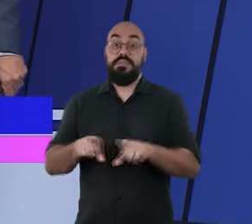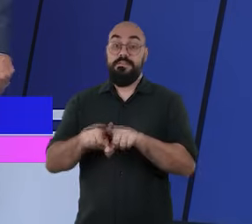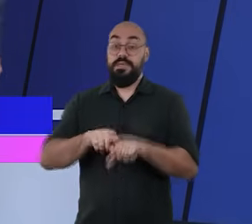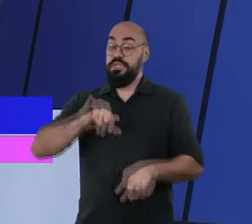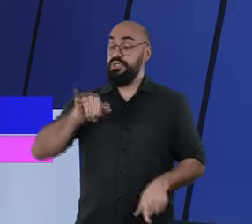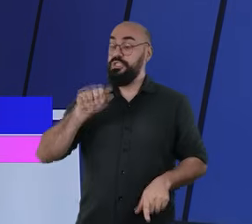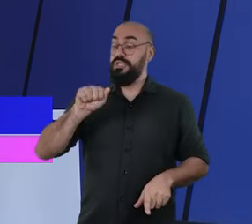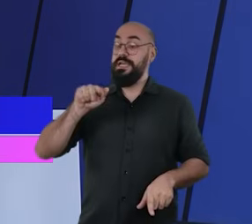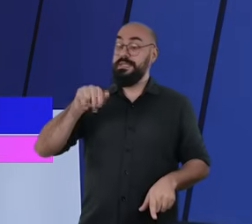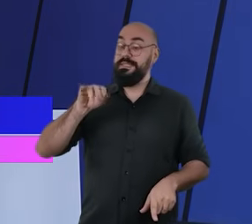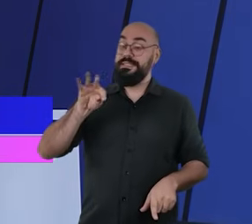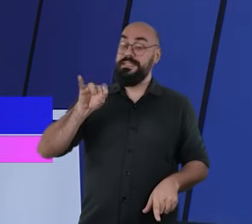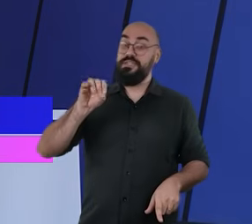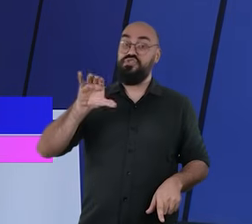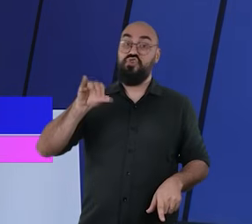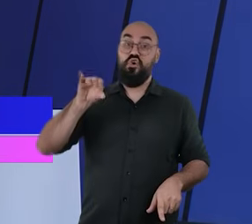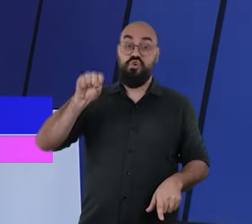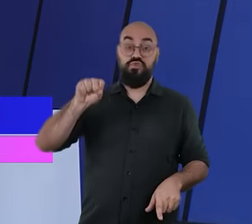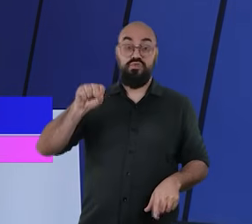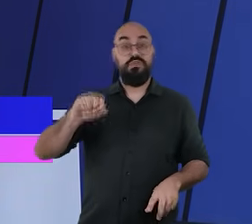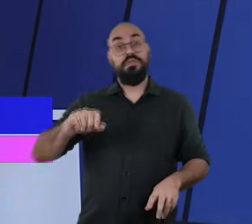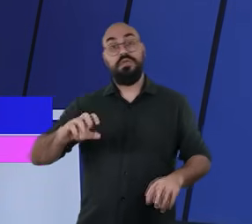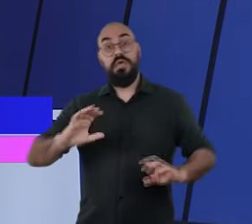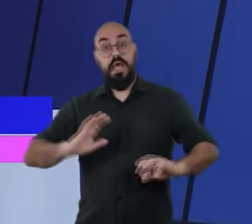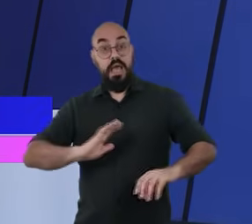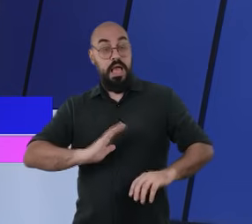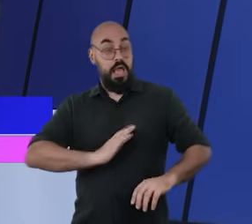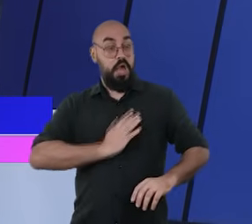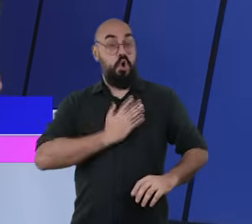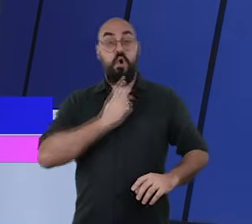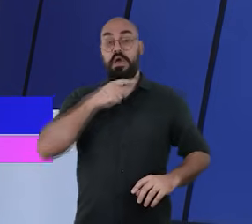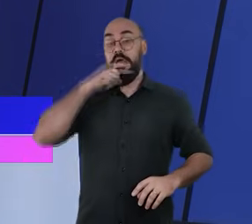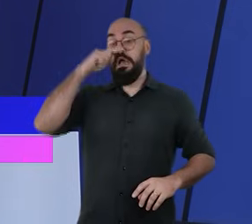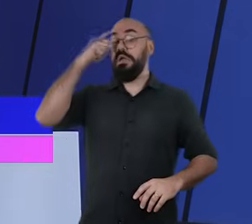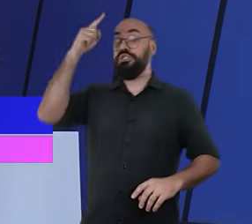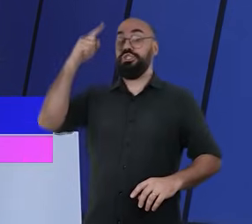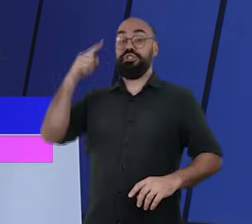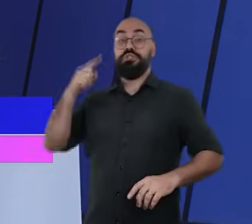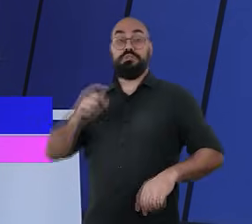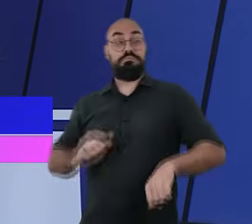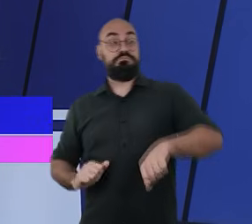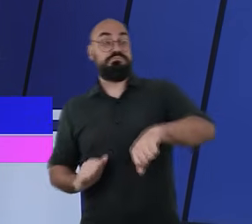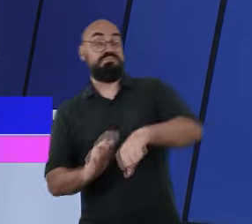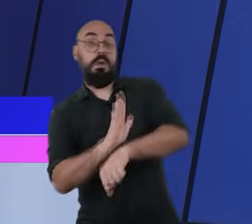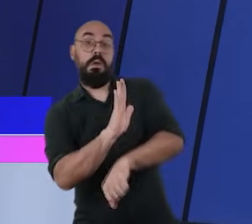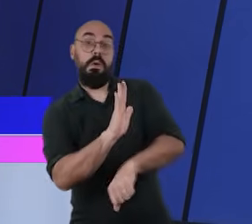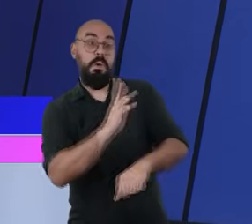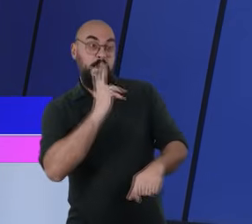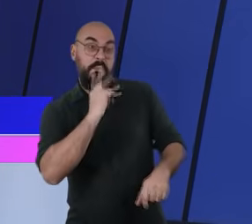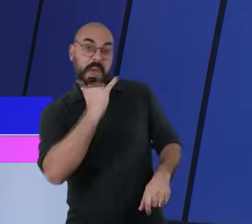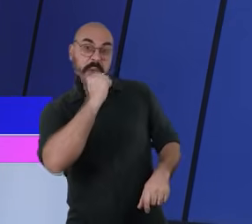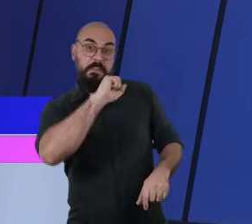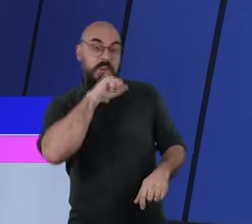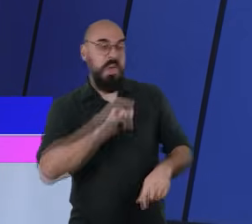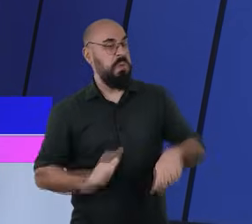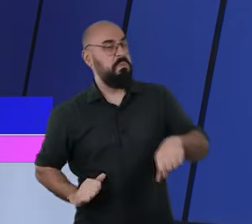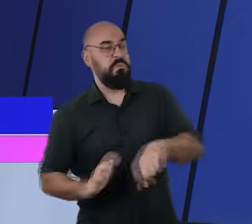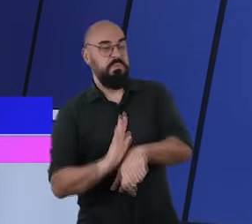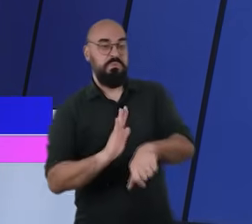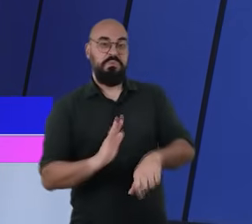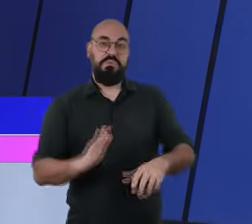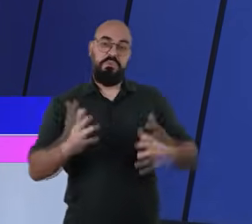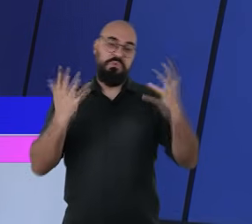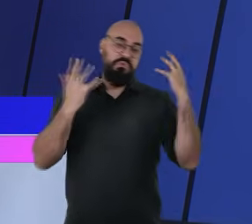jactanciosos, arrogantes, blasfemadores, desobedientes aos pais, ingratos, ímpios,